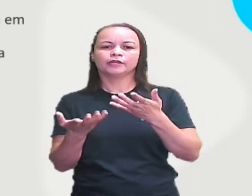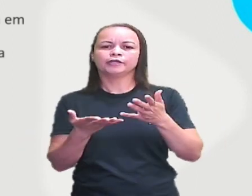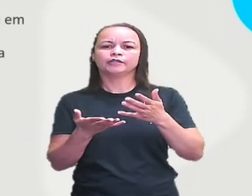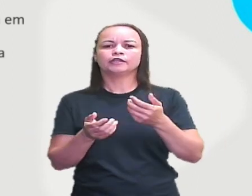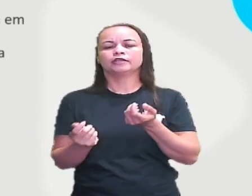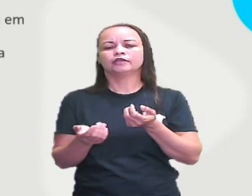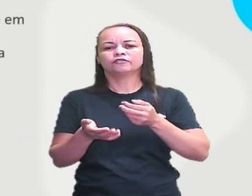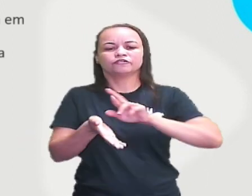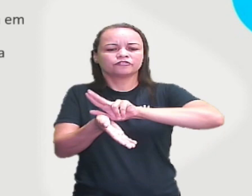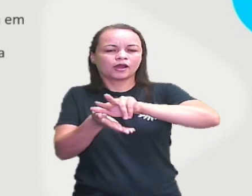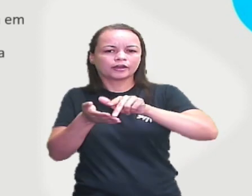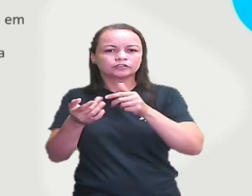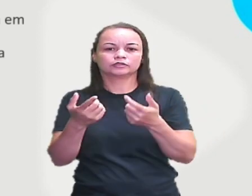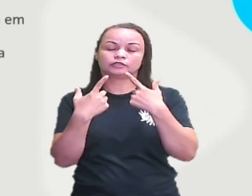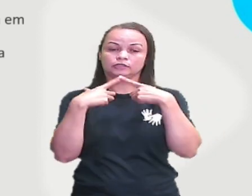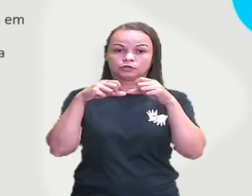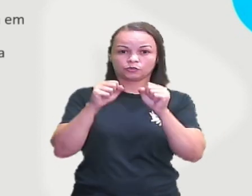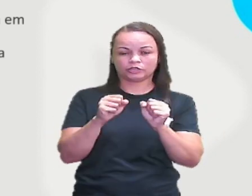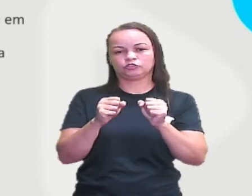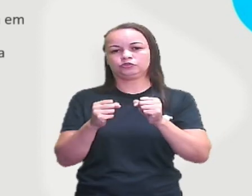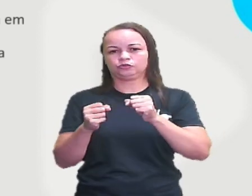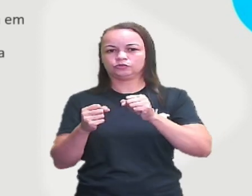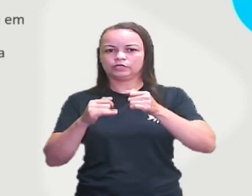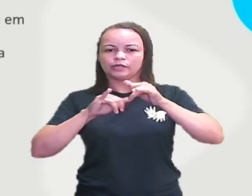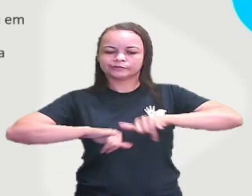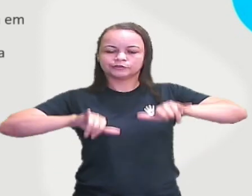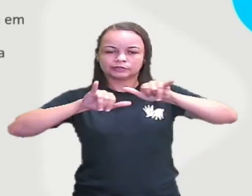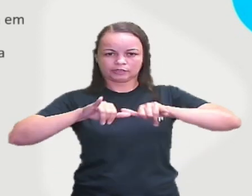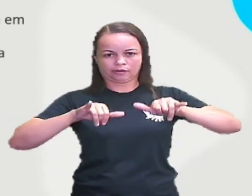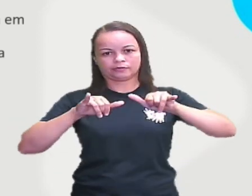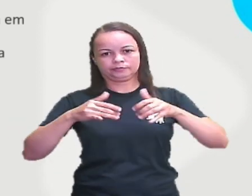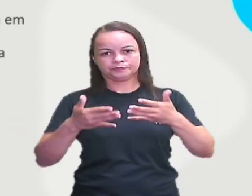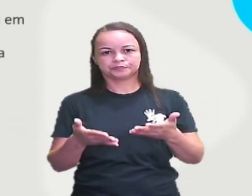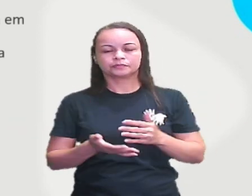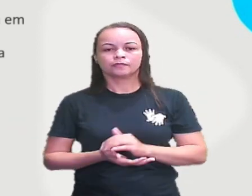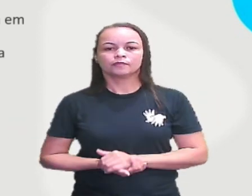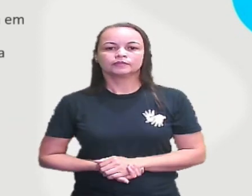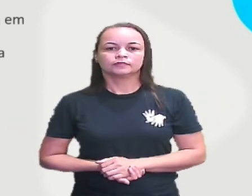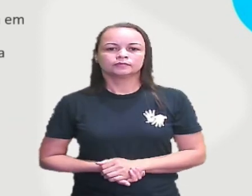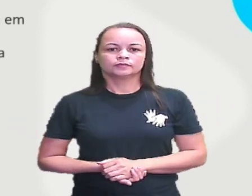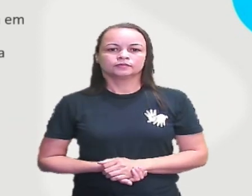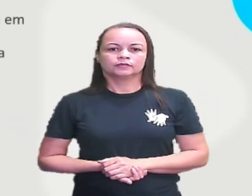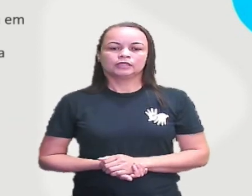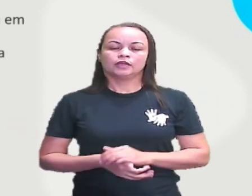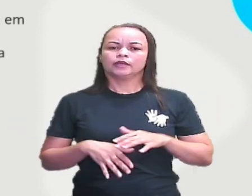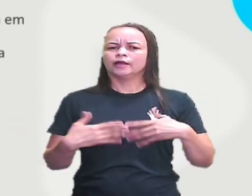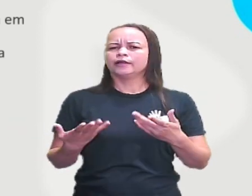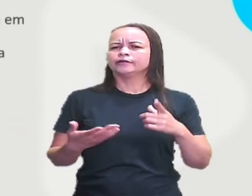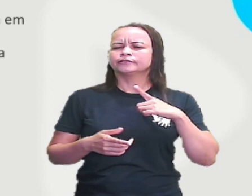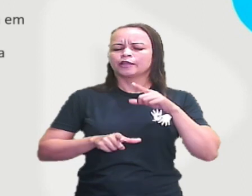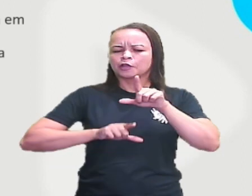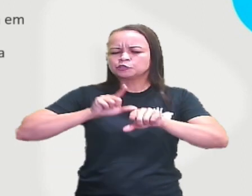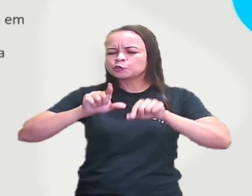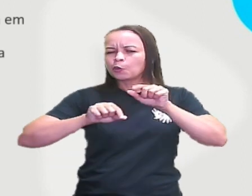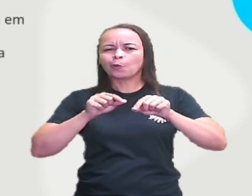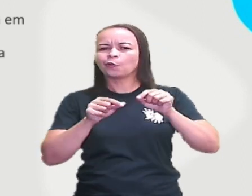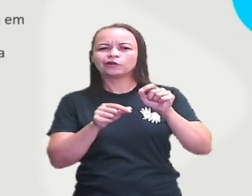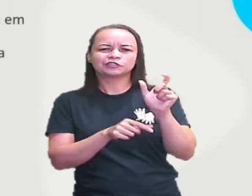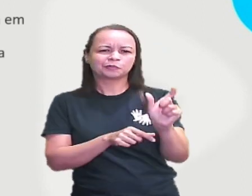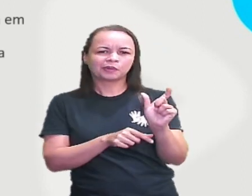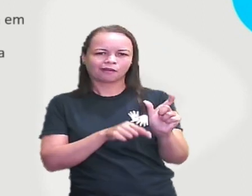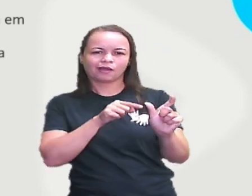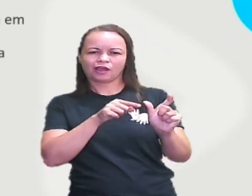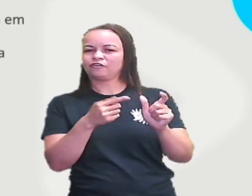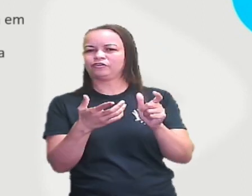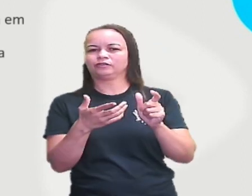de estruturação de enunciados expositivos, né? E aí tem muito a ver com a escolha das palavras, né? A